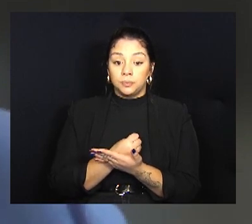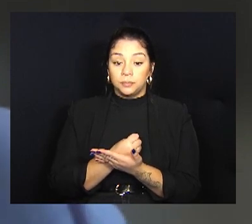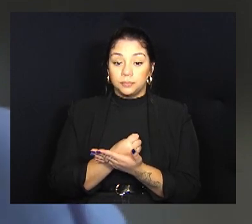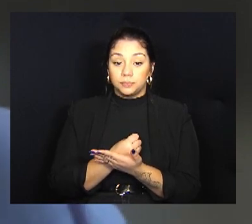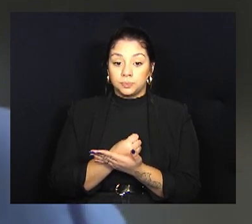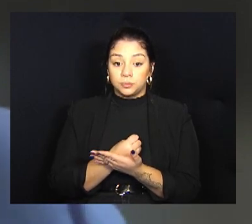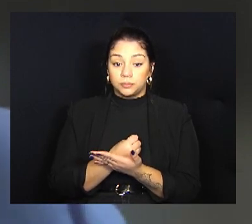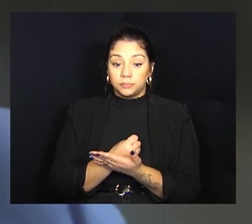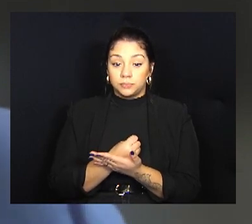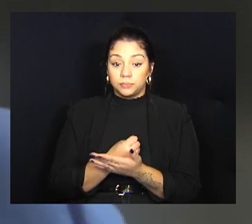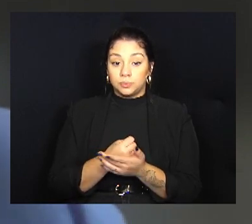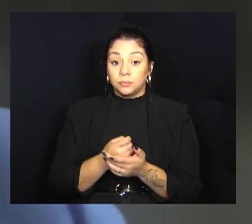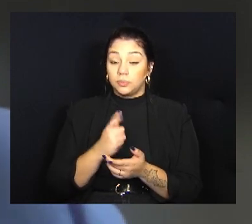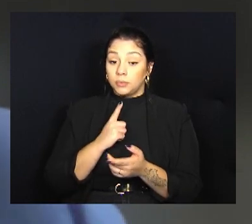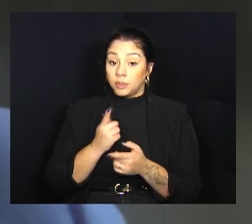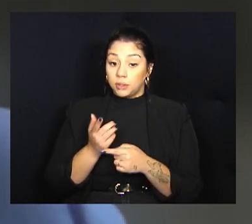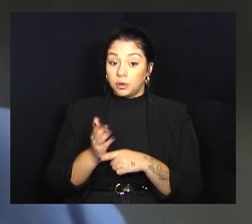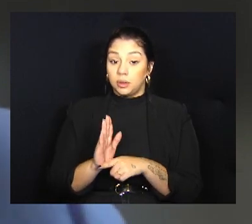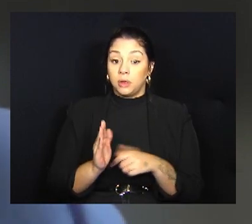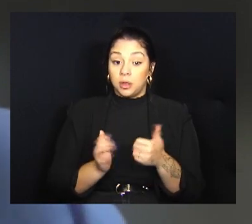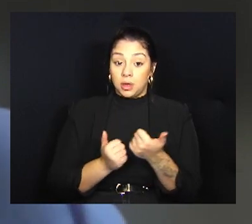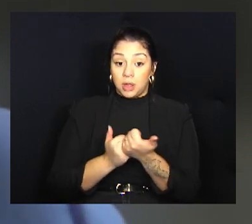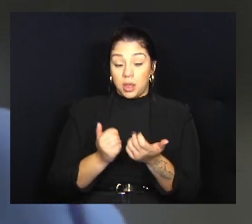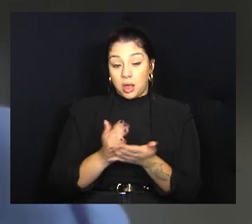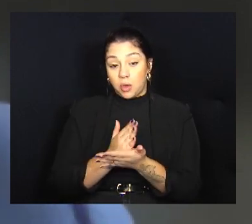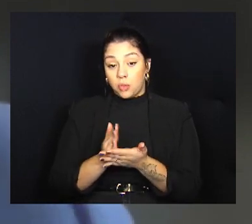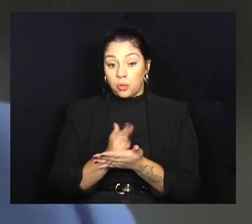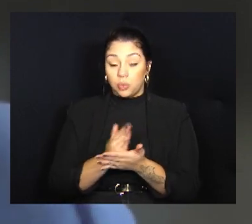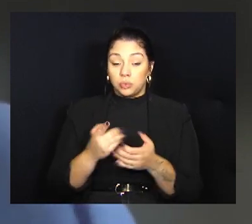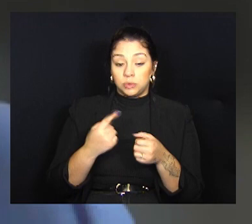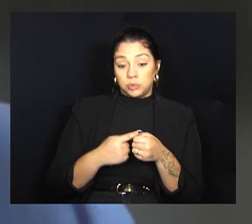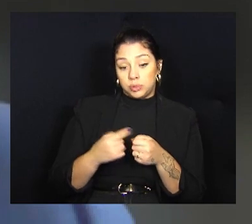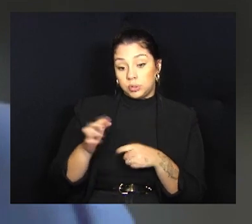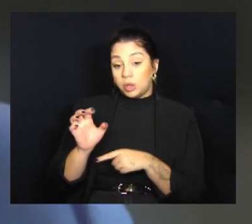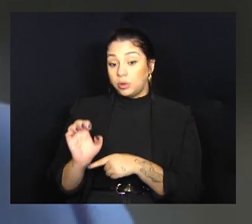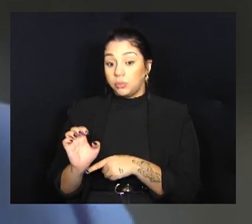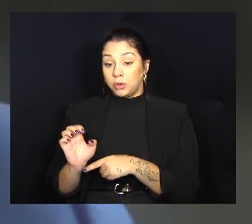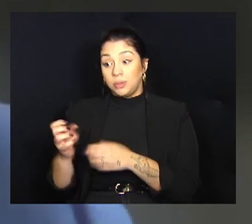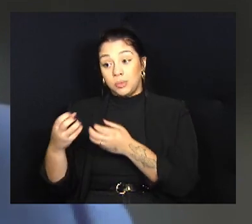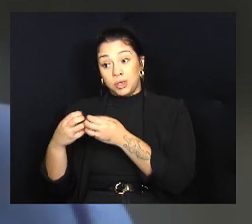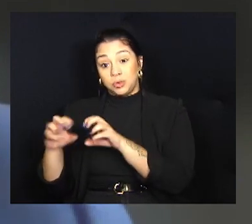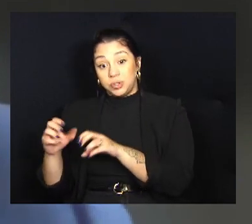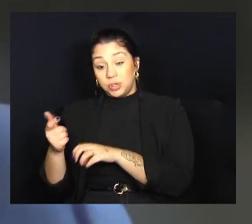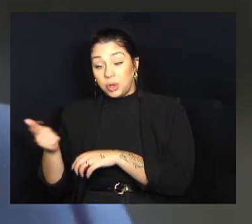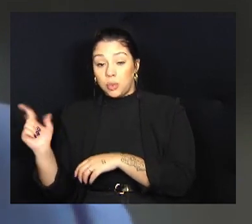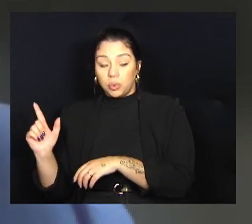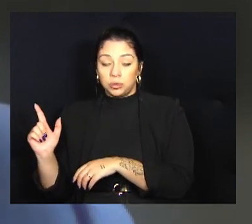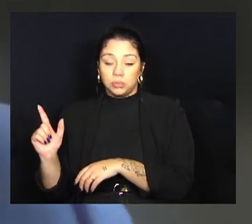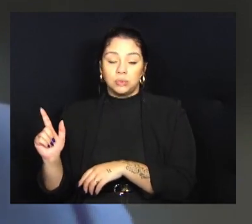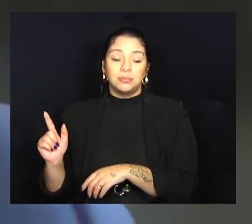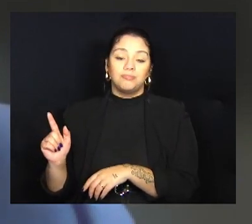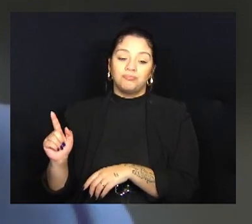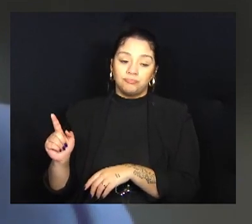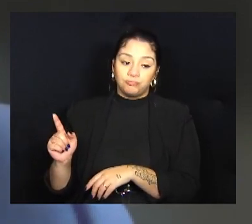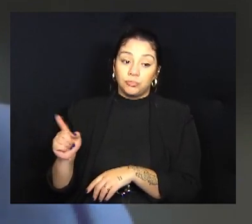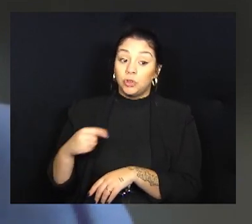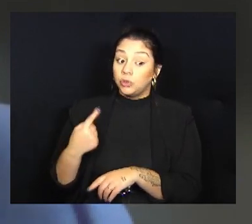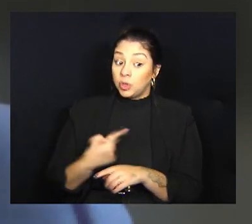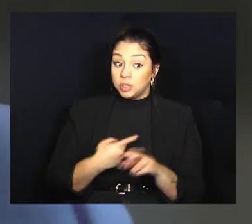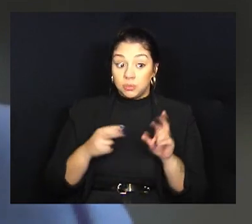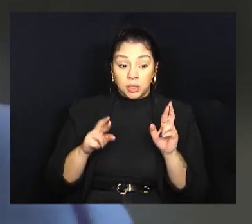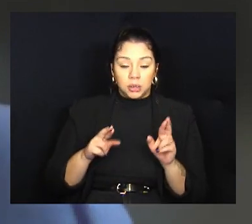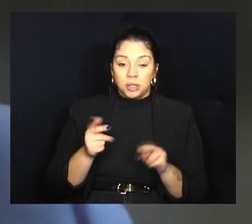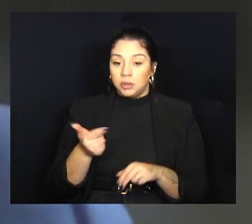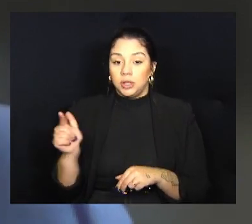que favorecem contribuir determinado estado ou município e prejudiquem outros. O que a gente espera que não haja